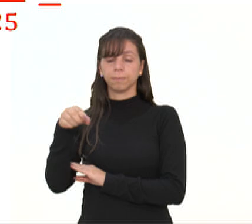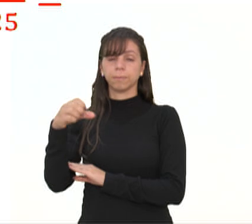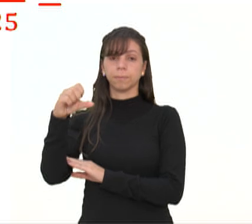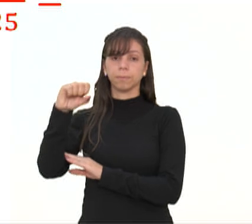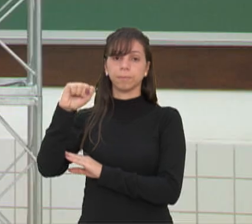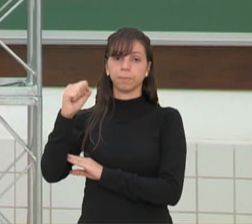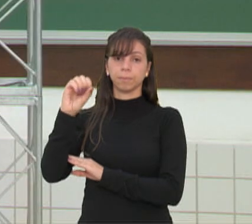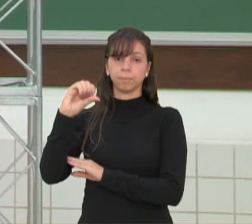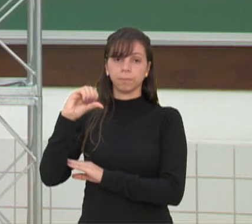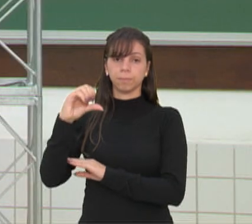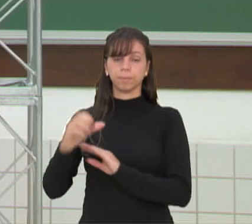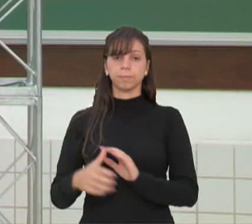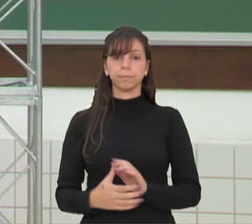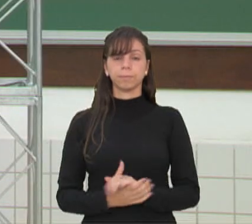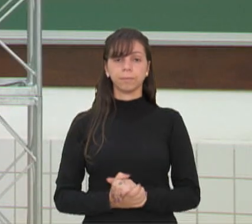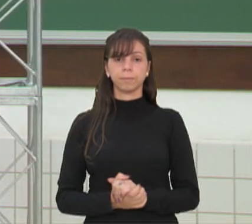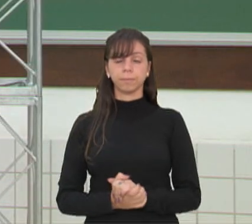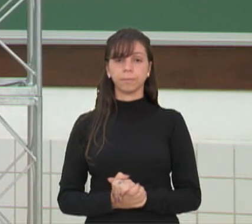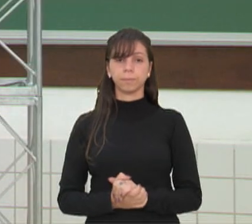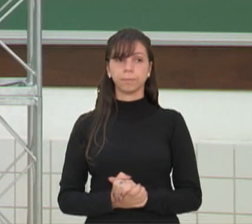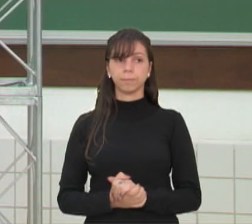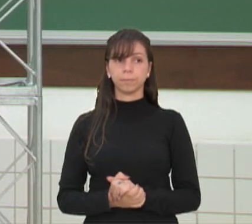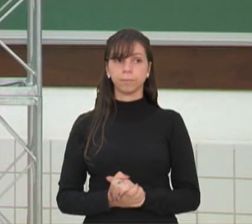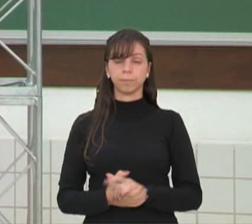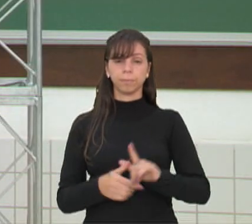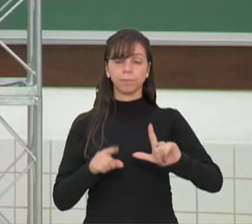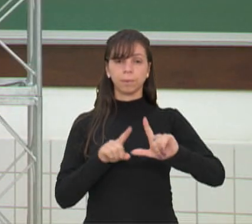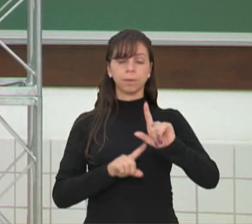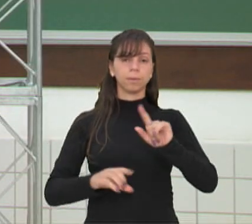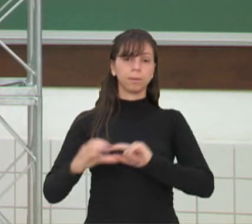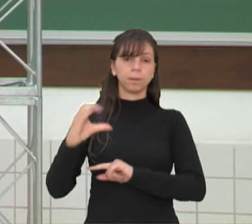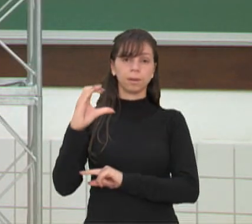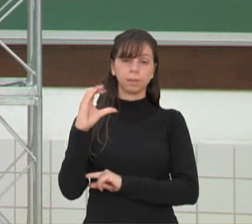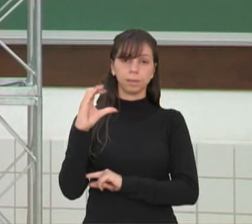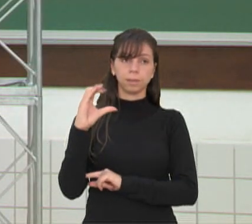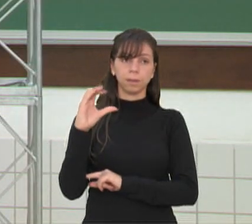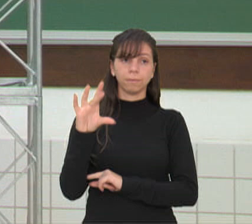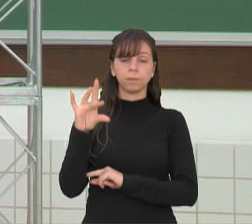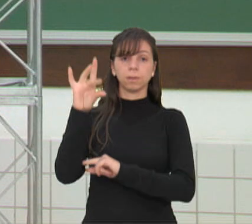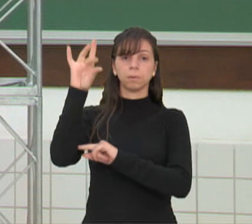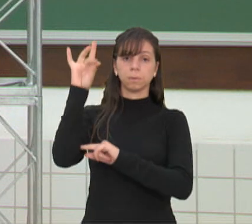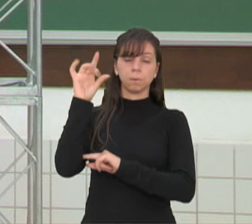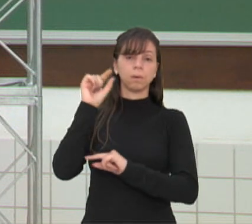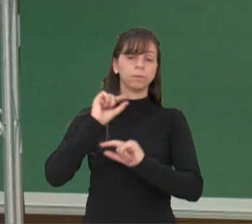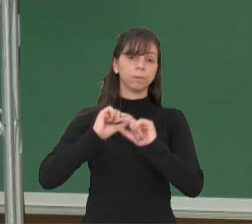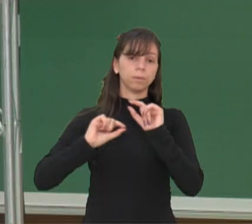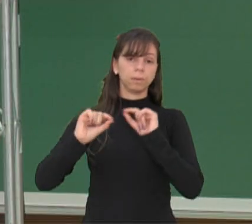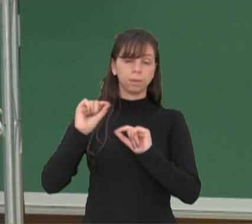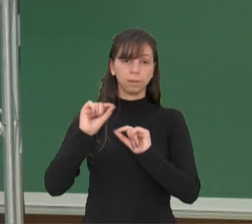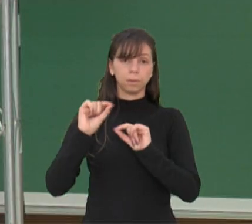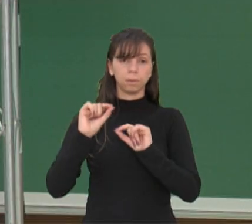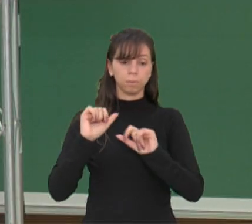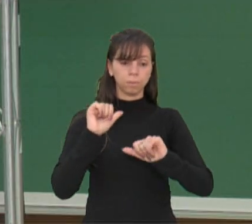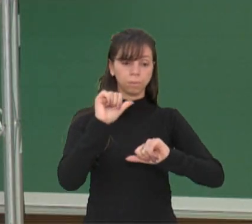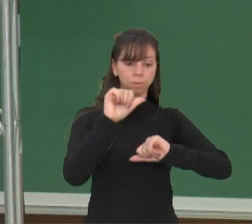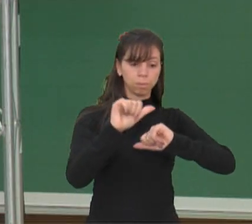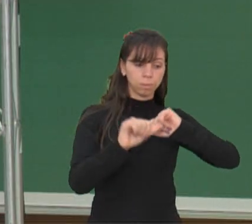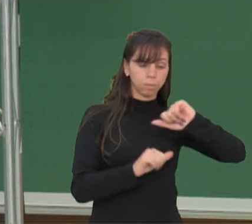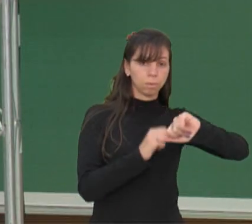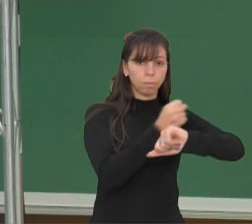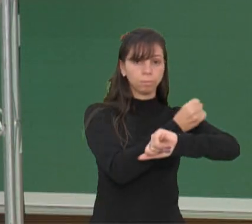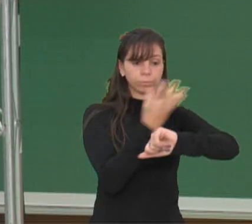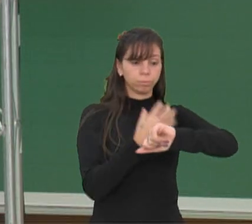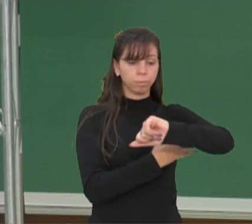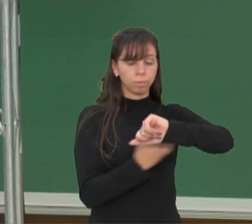0,89, ok? O terceiro, você vai ter que escolher o que fazer. Ou você vai transformar tudo em número decimal, ou você vai transformar tudo